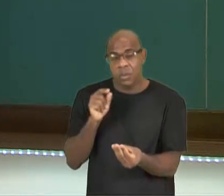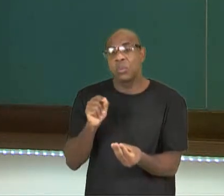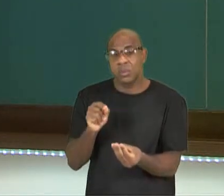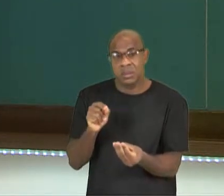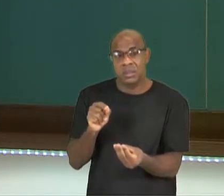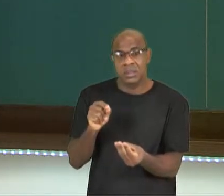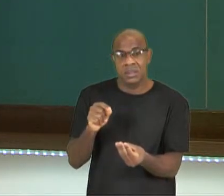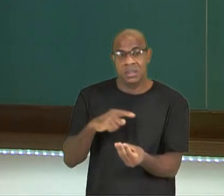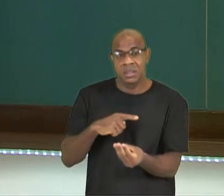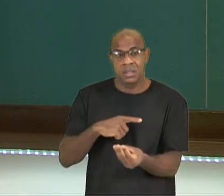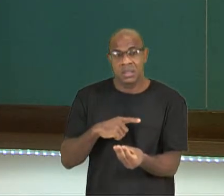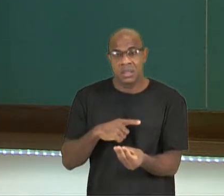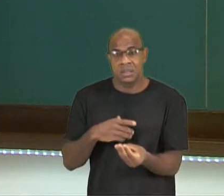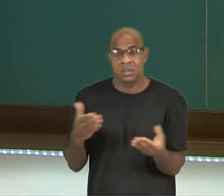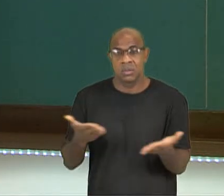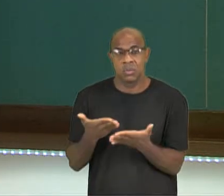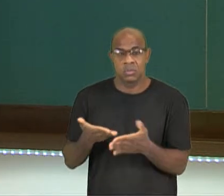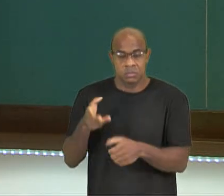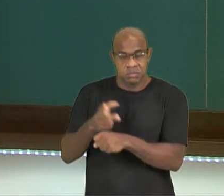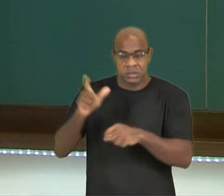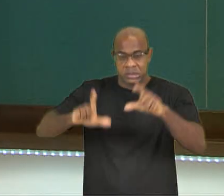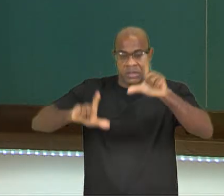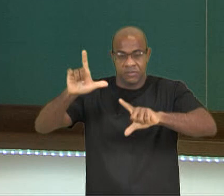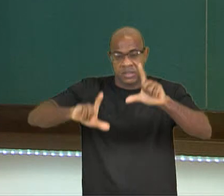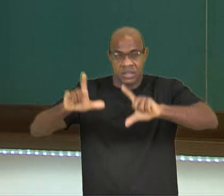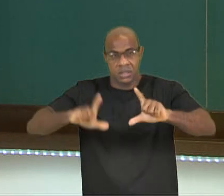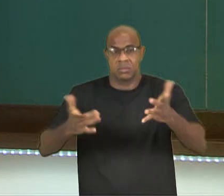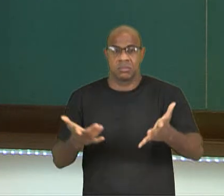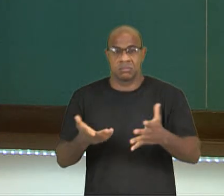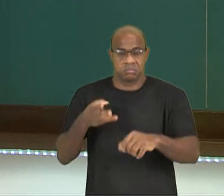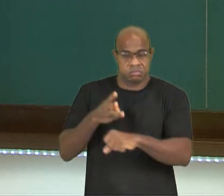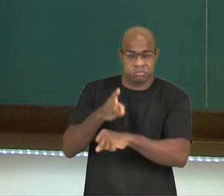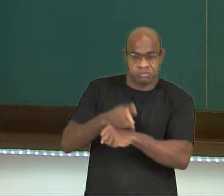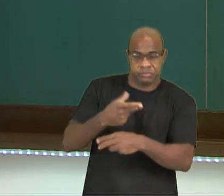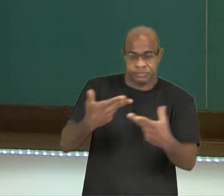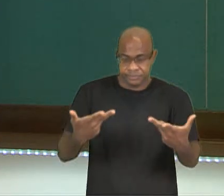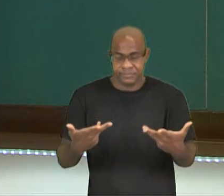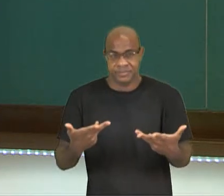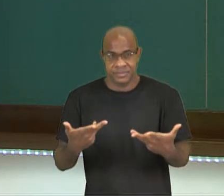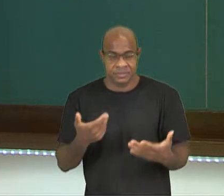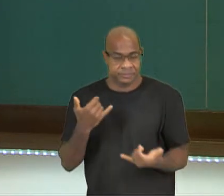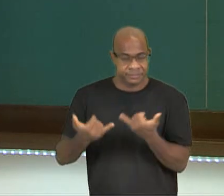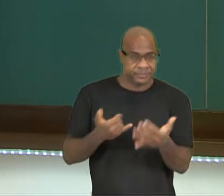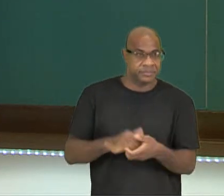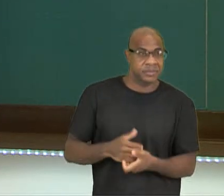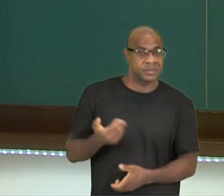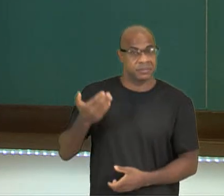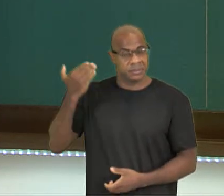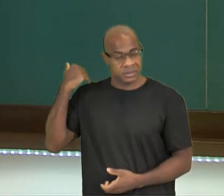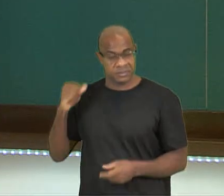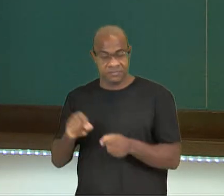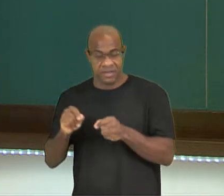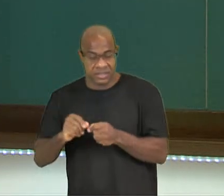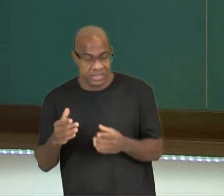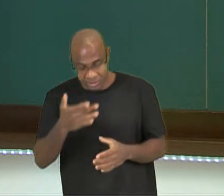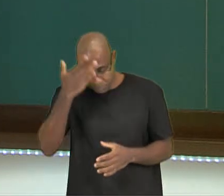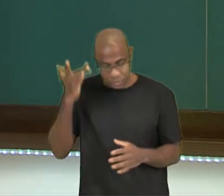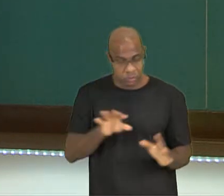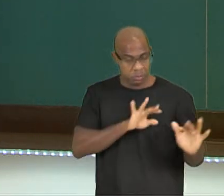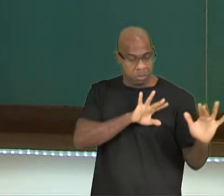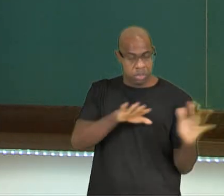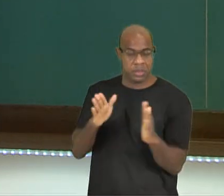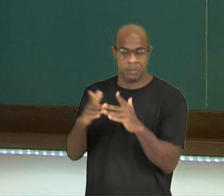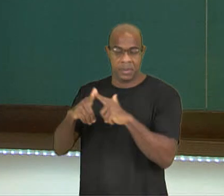fiéis irem para a igreja. Então ele queria endeusar as igrejas. E o próprio Maquiavel fala, se você não for um